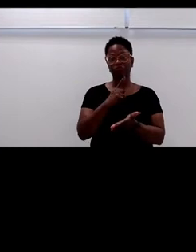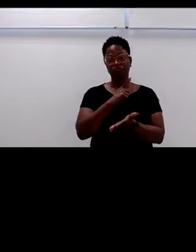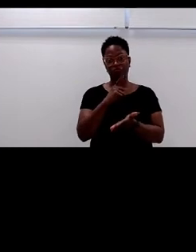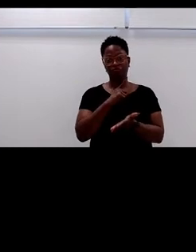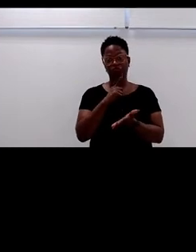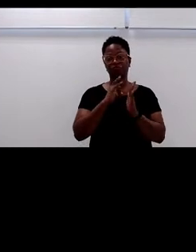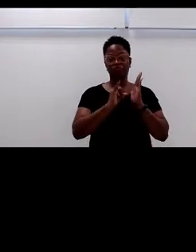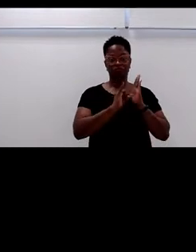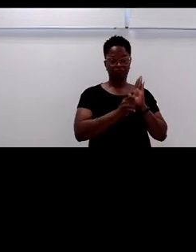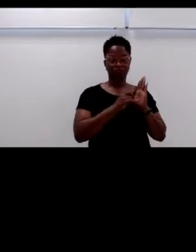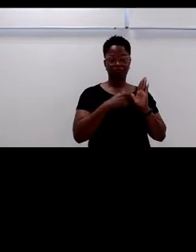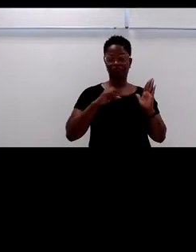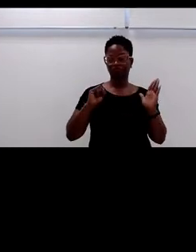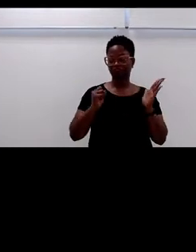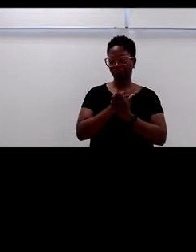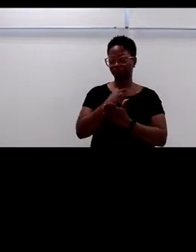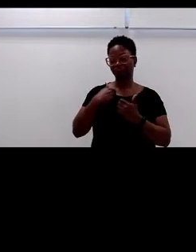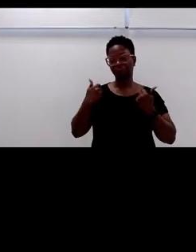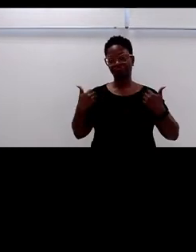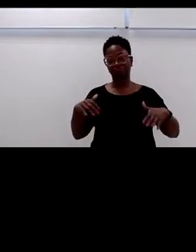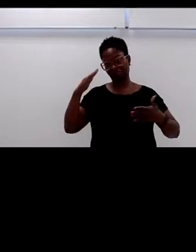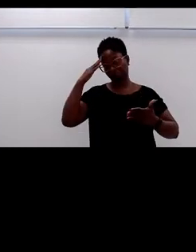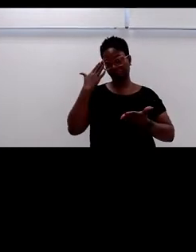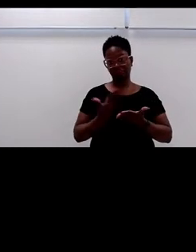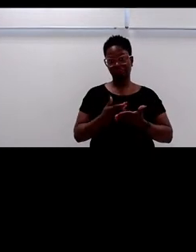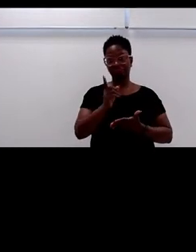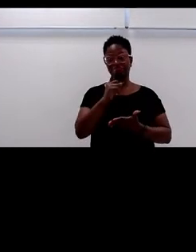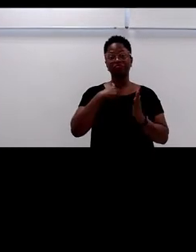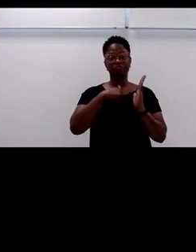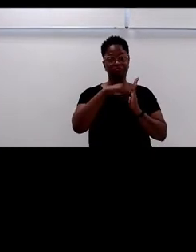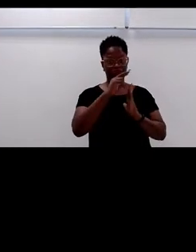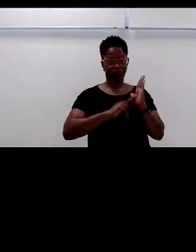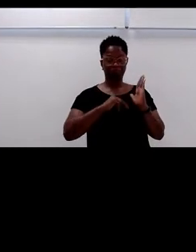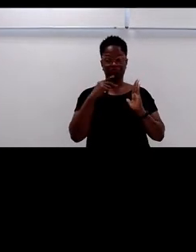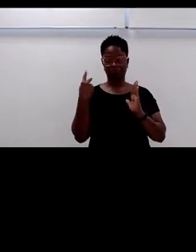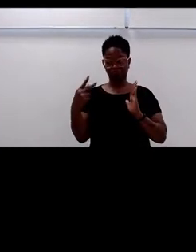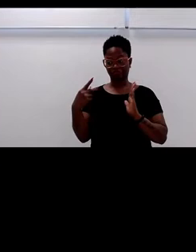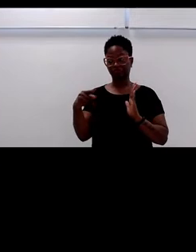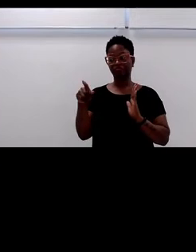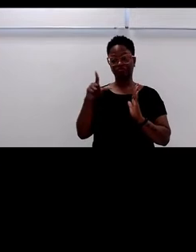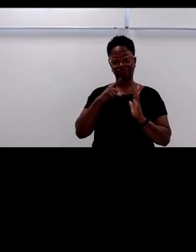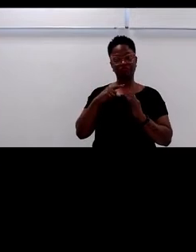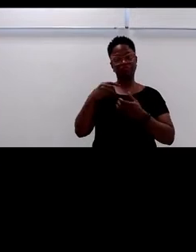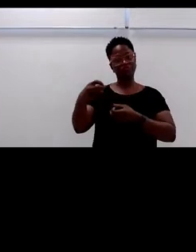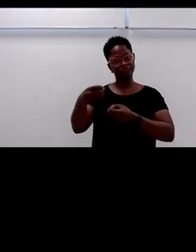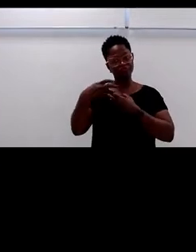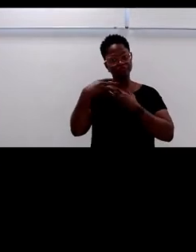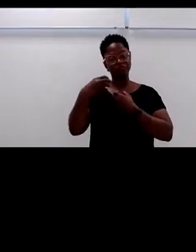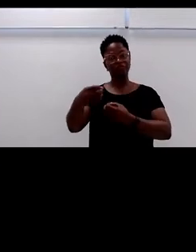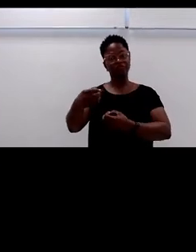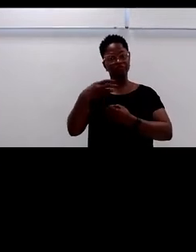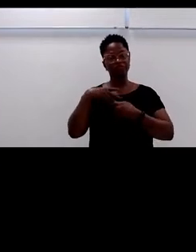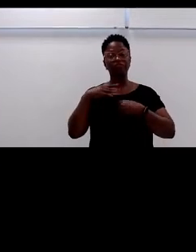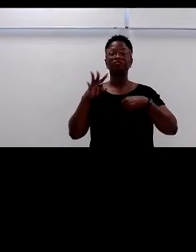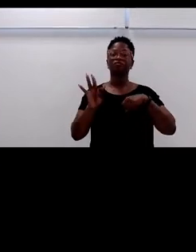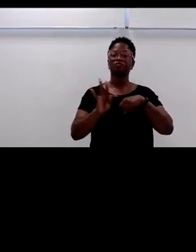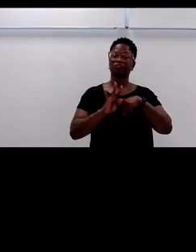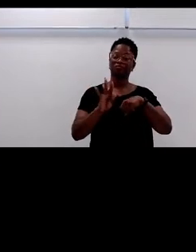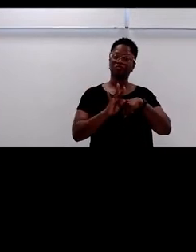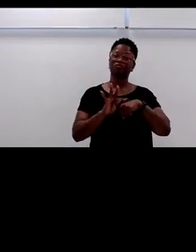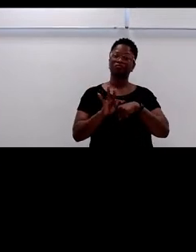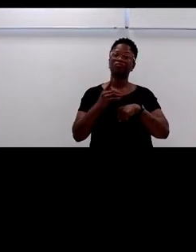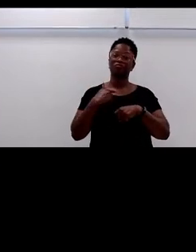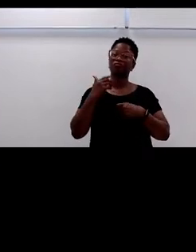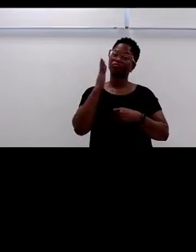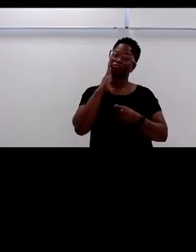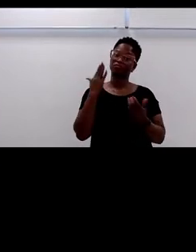falei, caraca, não acredito. Como pintor, ele me ensinou grande parte das técnicas que eu domino